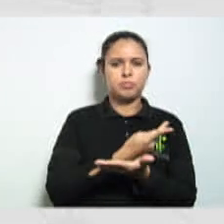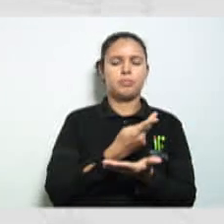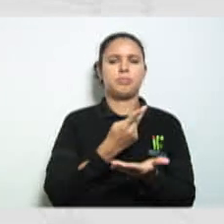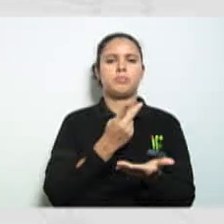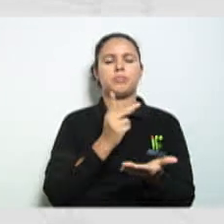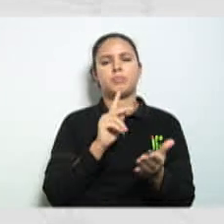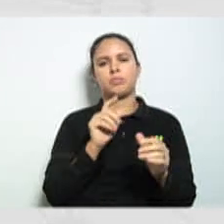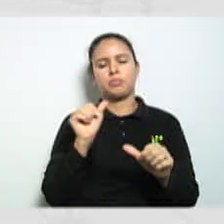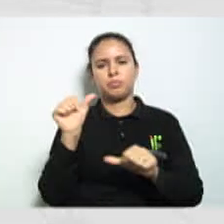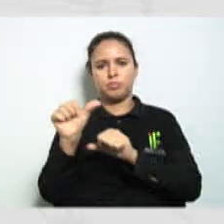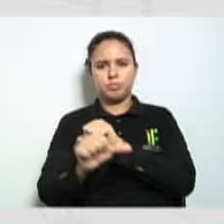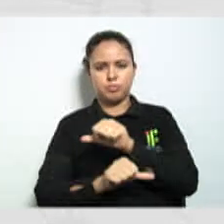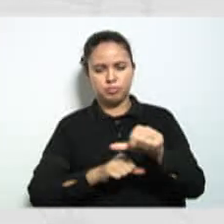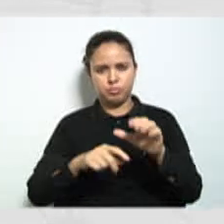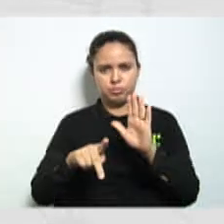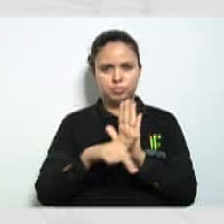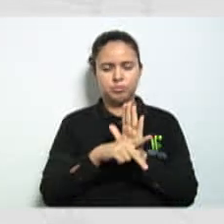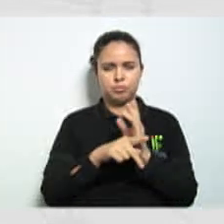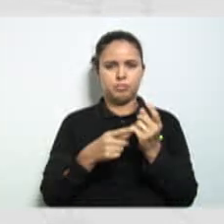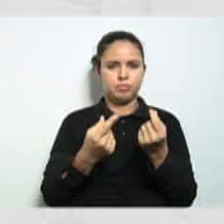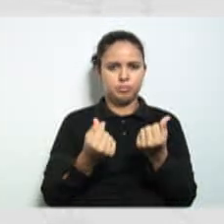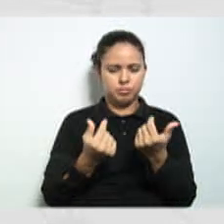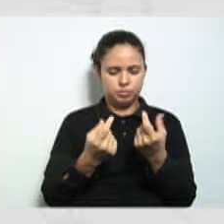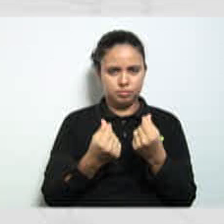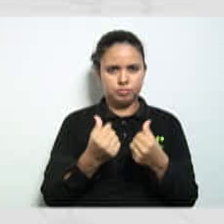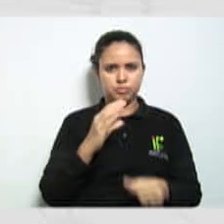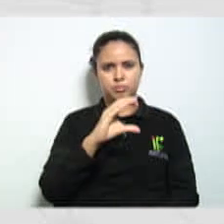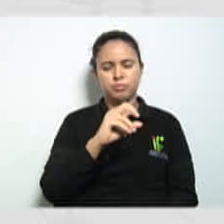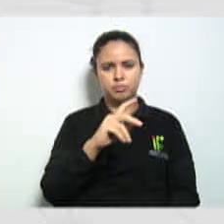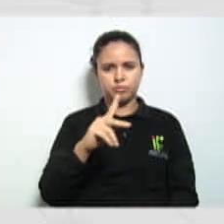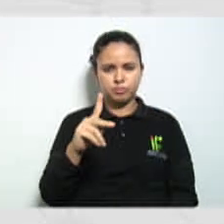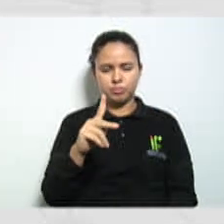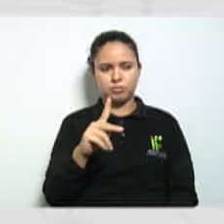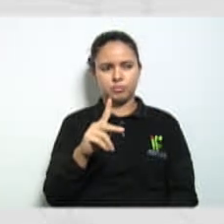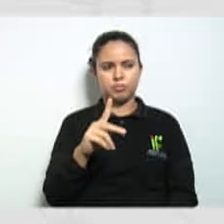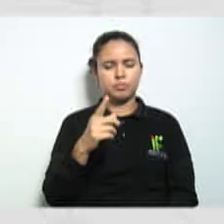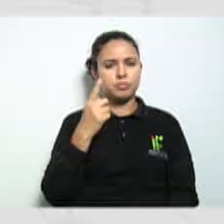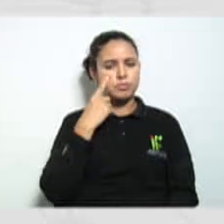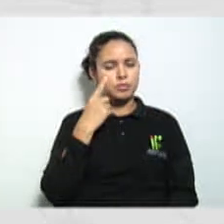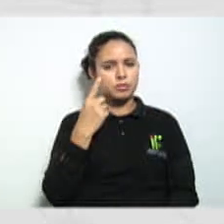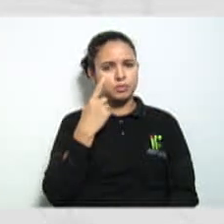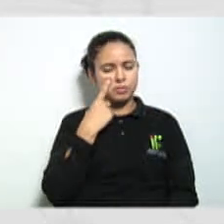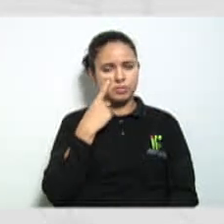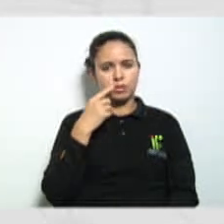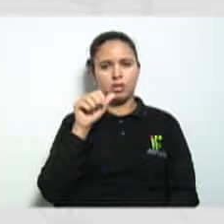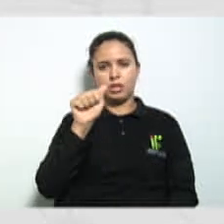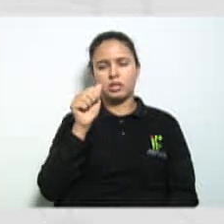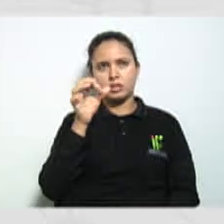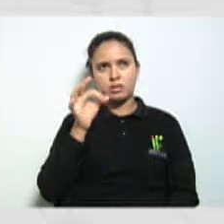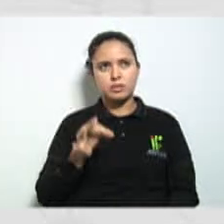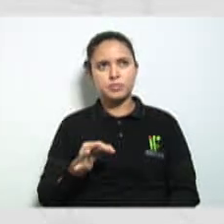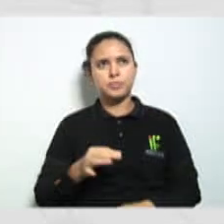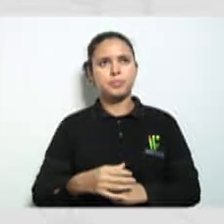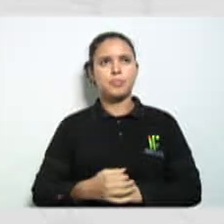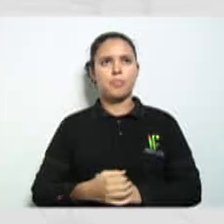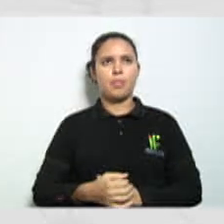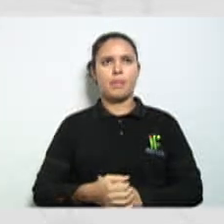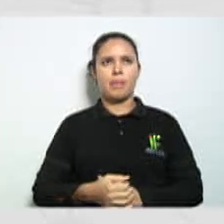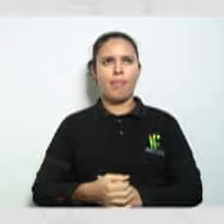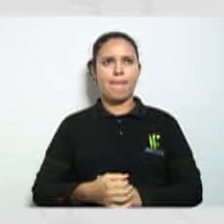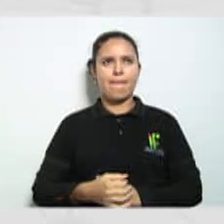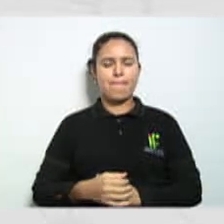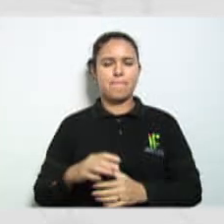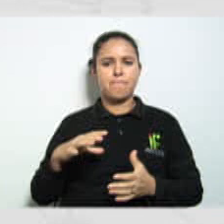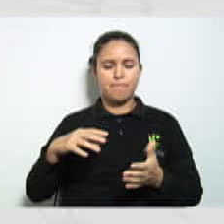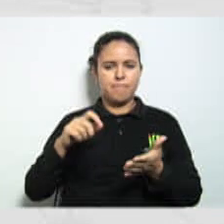alteram o patrimônio da cooperativa. Então, vamos ver se a letra A está correta. Registra todos